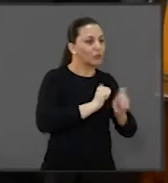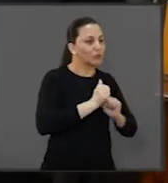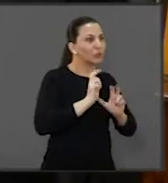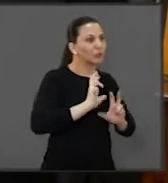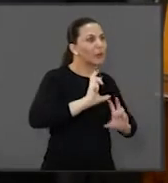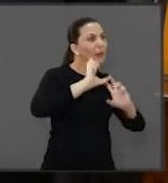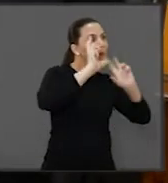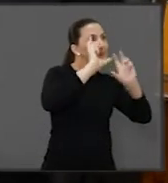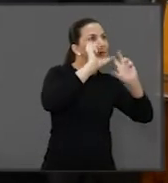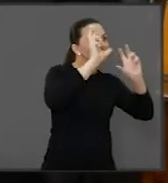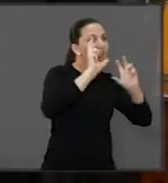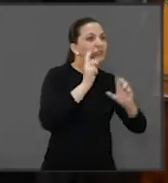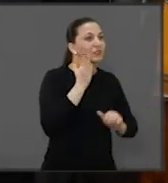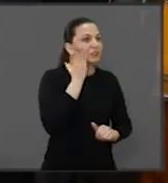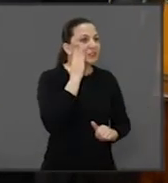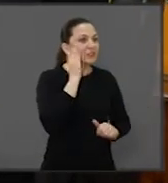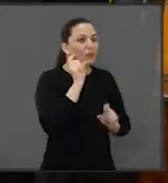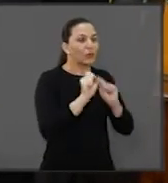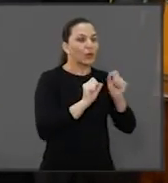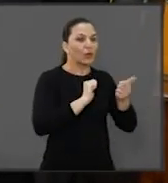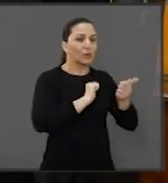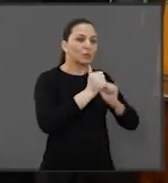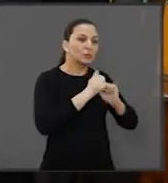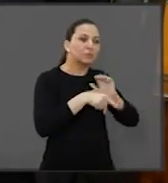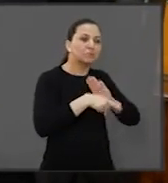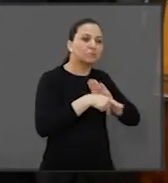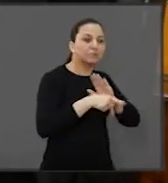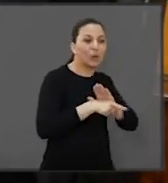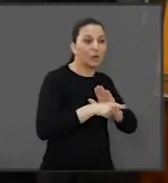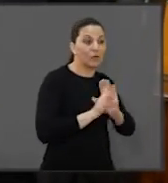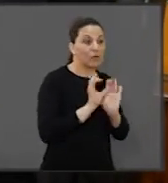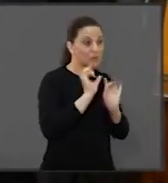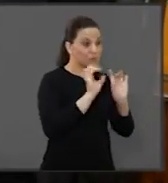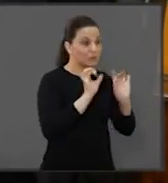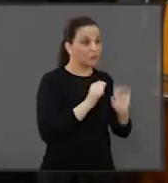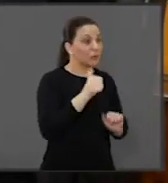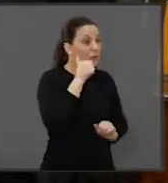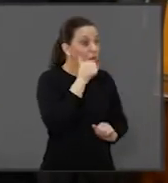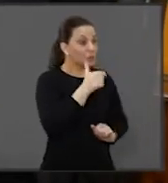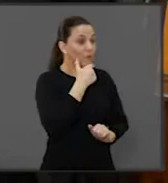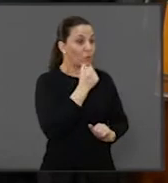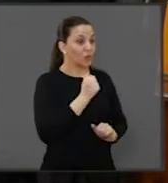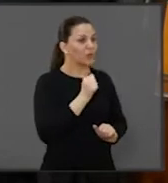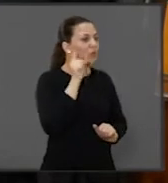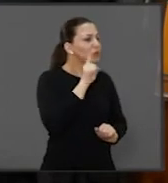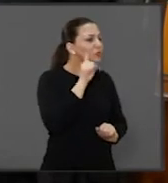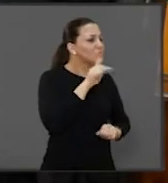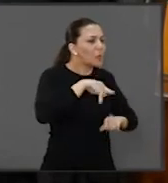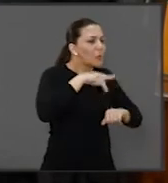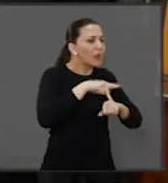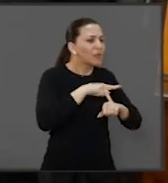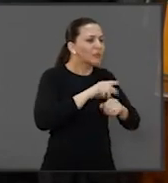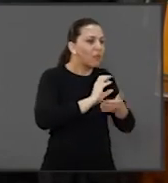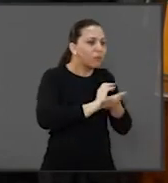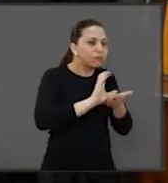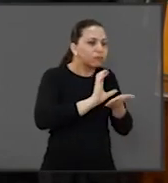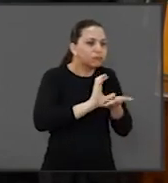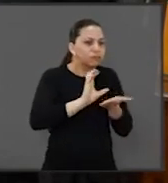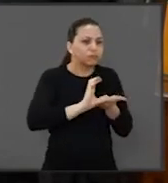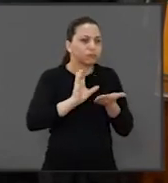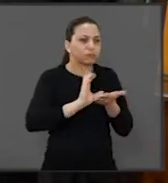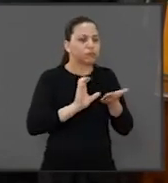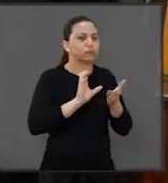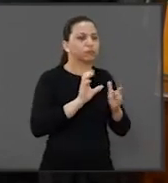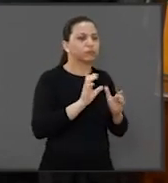basquete, né? Não só ao esporte, mas ao basquete em especial, masculino e feminino. A gente vê aí que elas são ainda